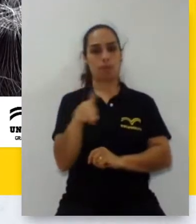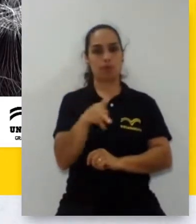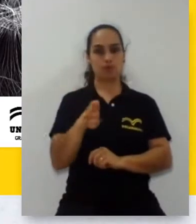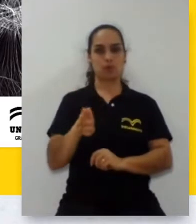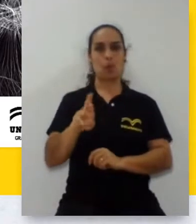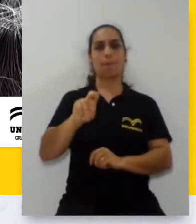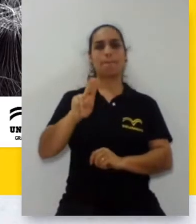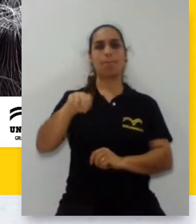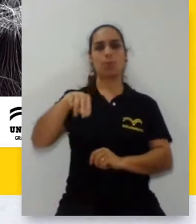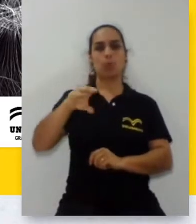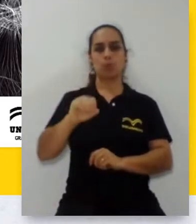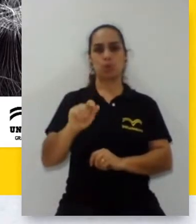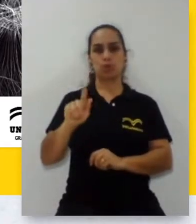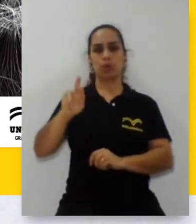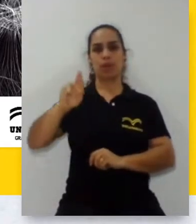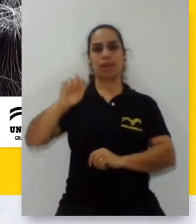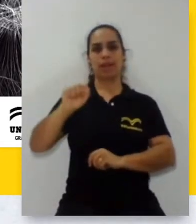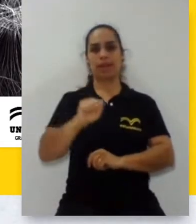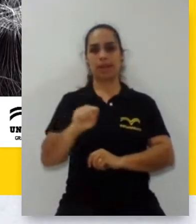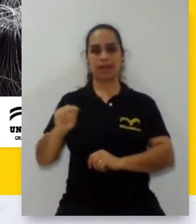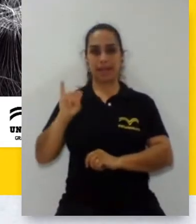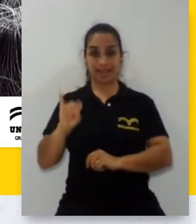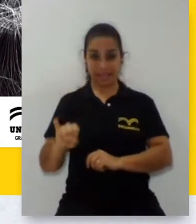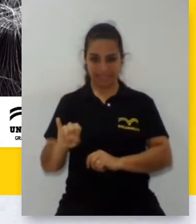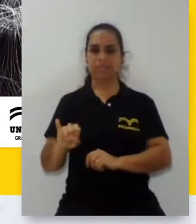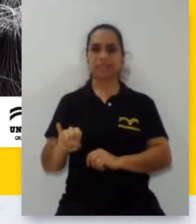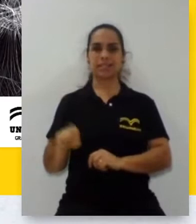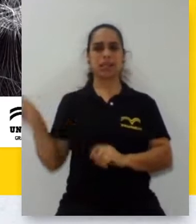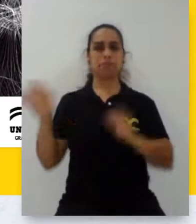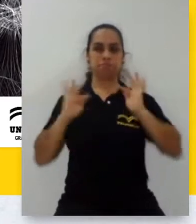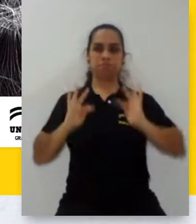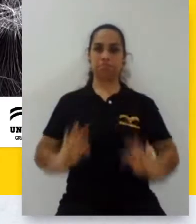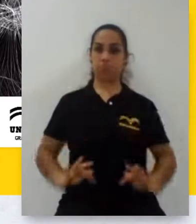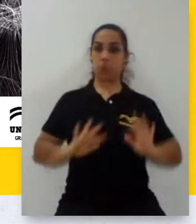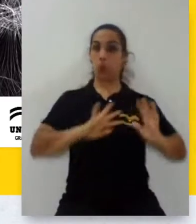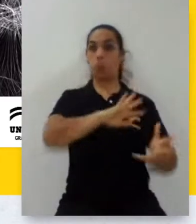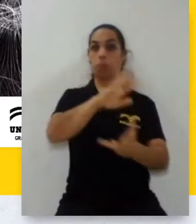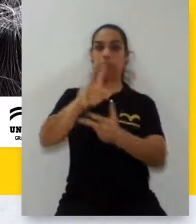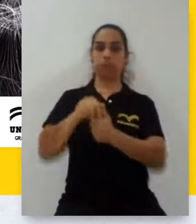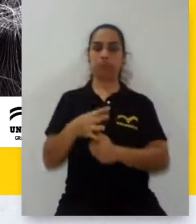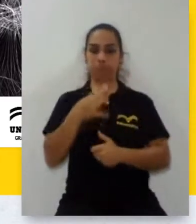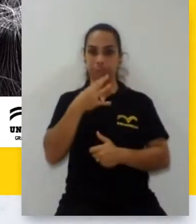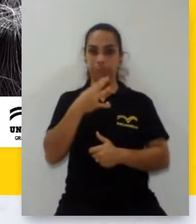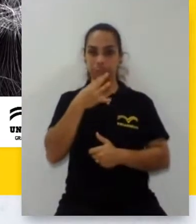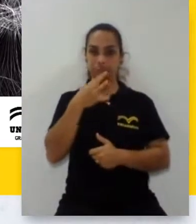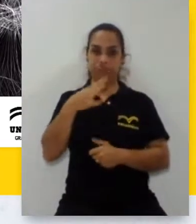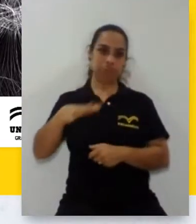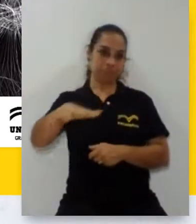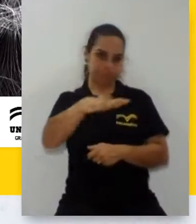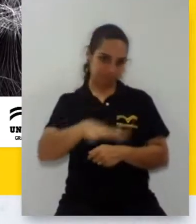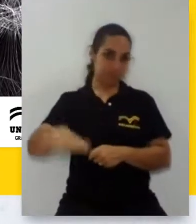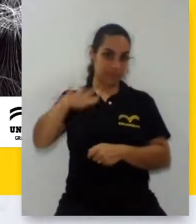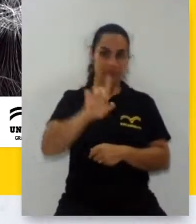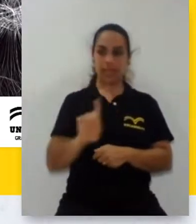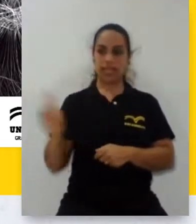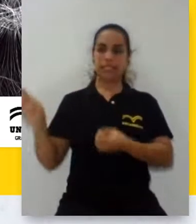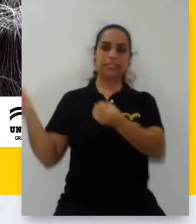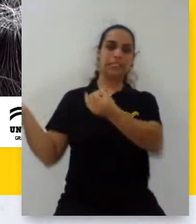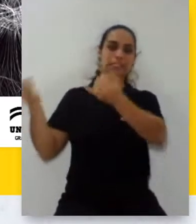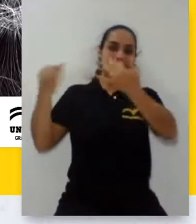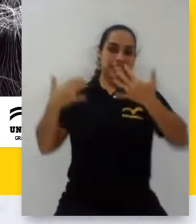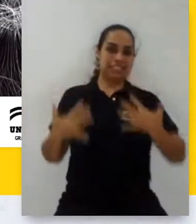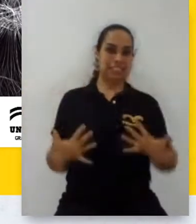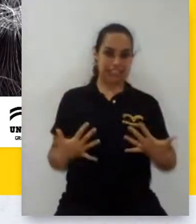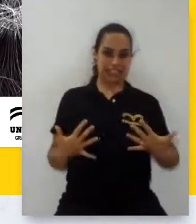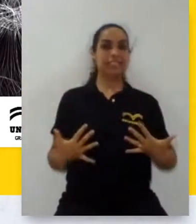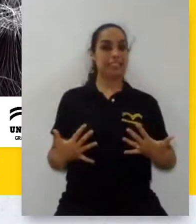nível mundial na área, e ele disse para mim um dia, ele disse para nós lá numa reunião, eu tive a oportunidade de